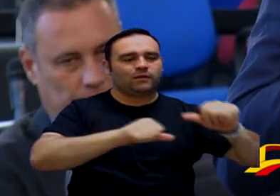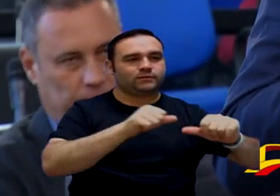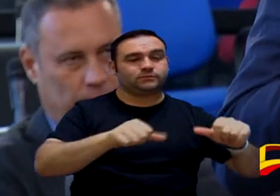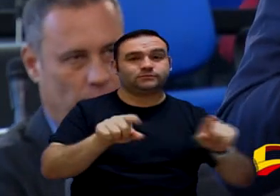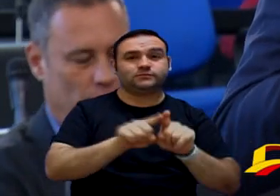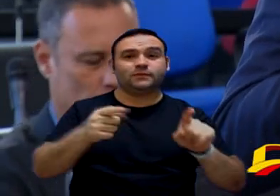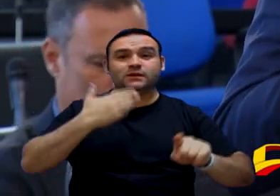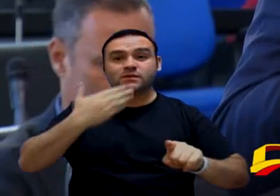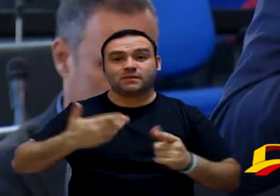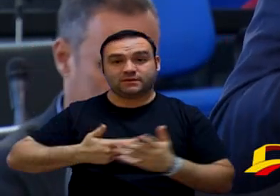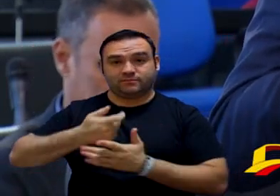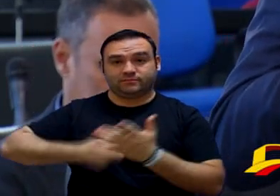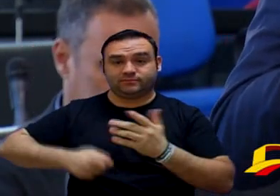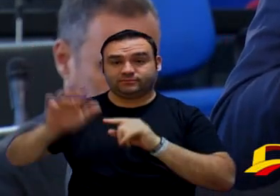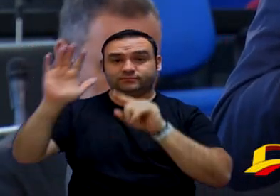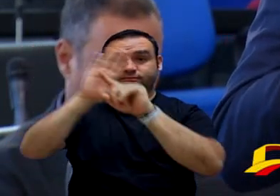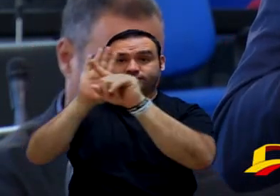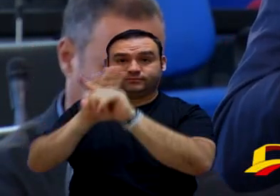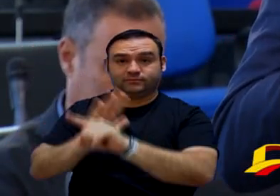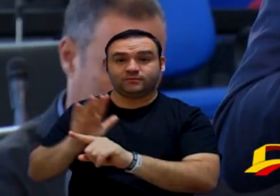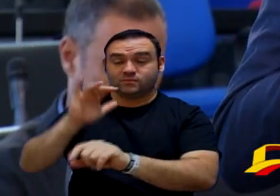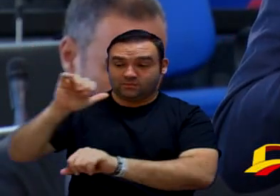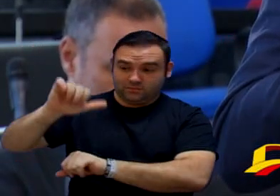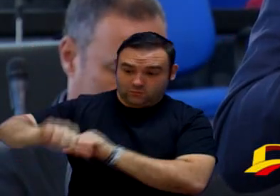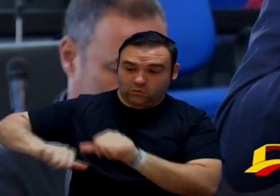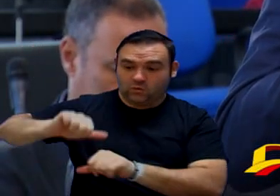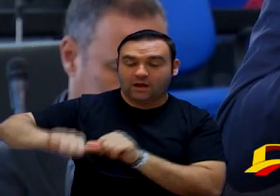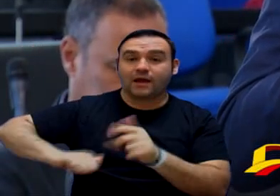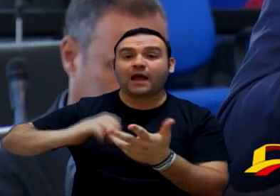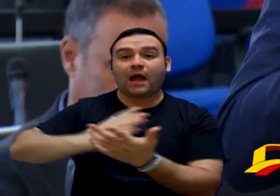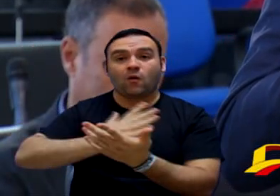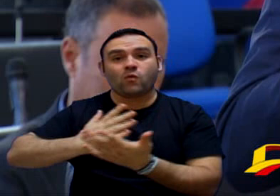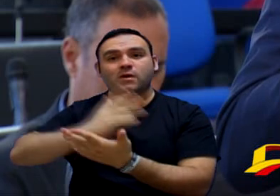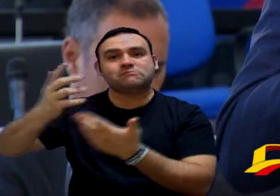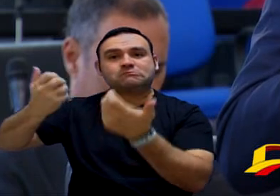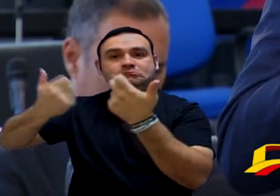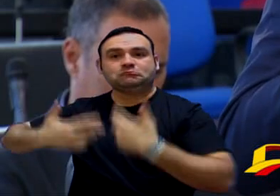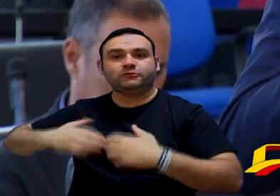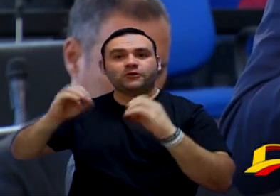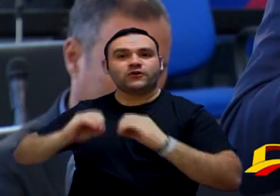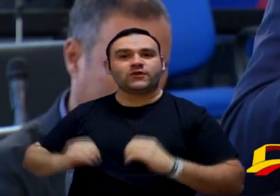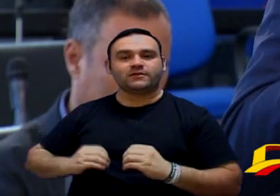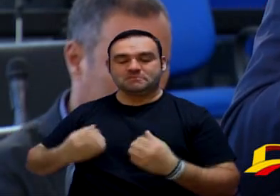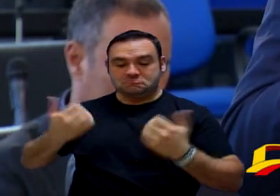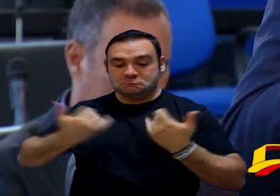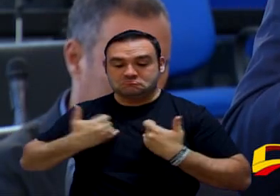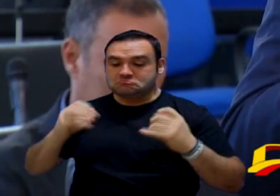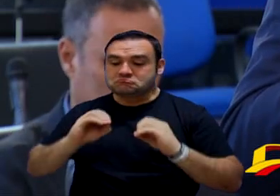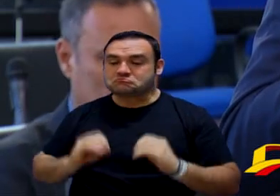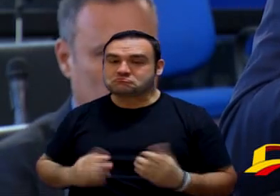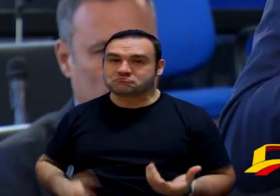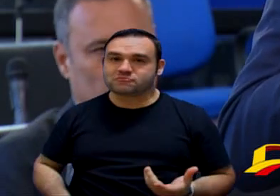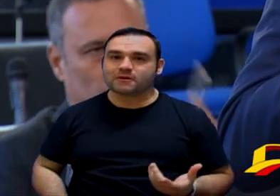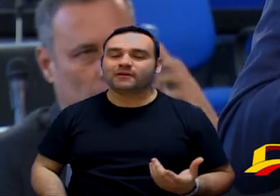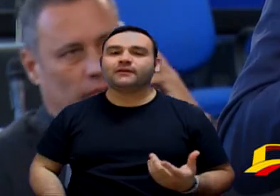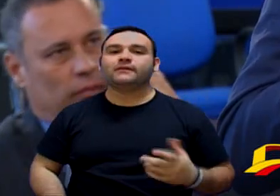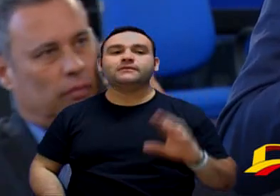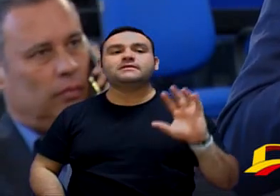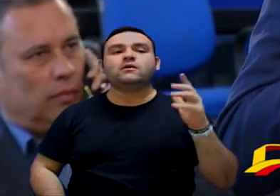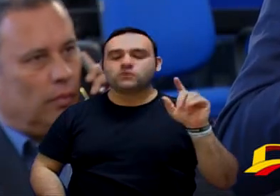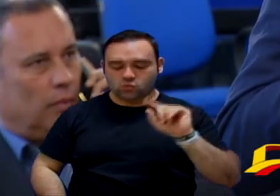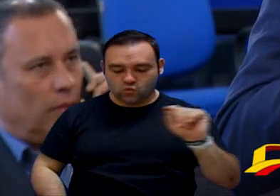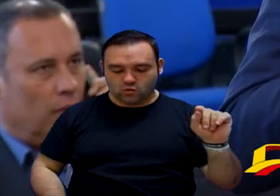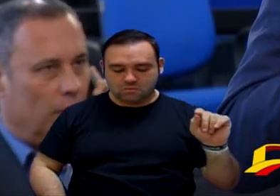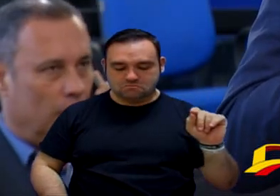uma um requerimento de mudança de algumas satisfação não tem ninguém para dar essa satisfação o que está